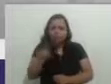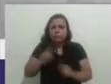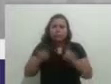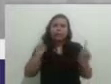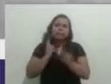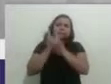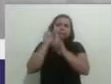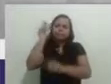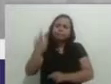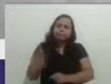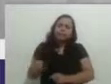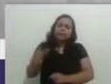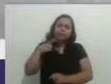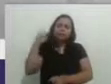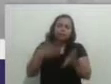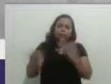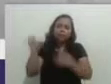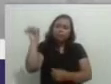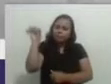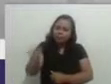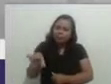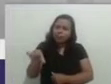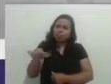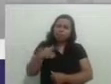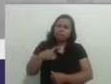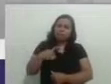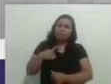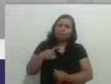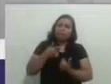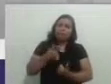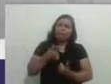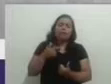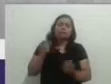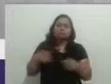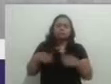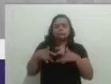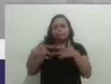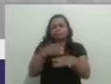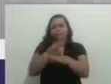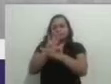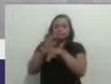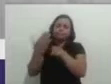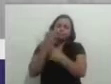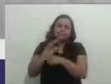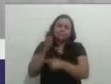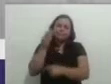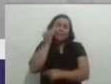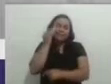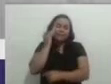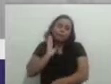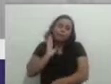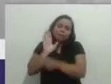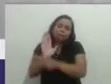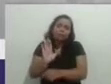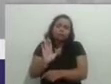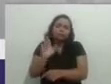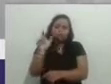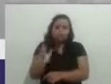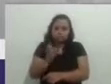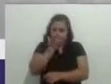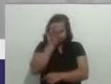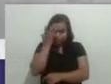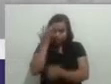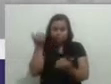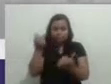o outro tem uma dor pior que a sua isso é praticar voluntariado é você tentar ajudar quem está numa situação